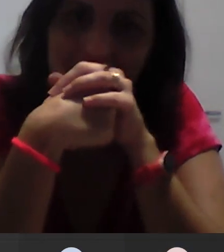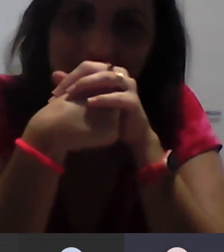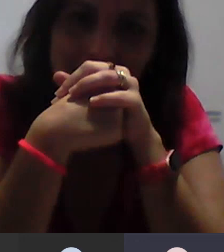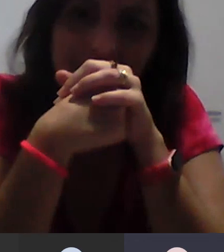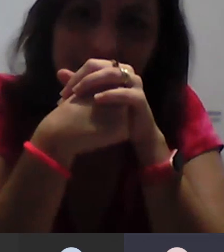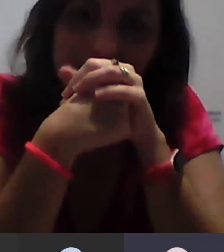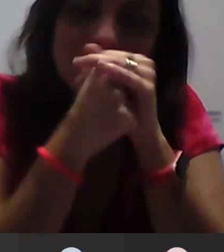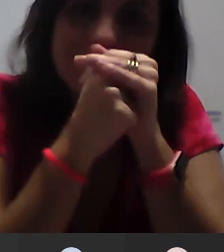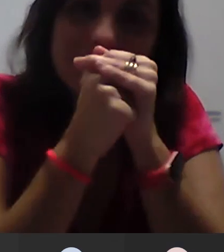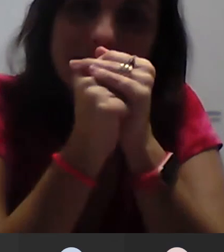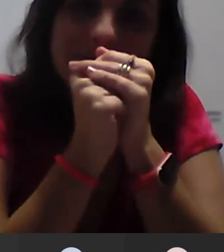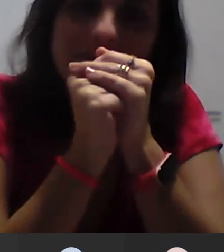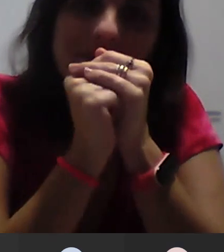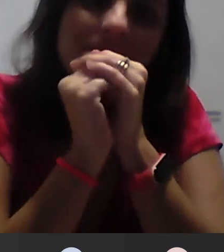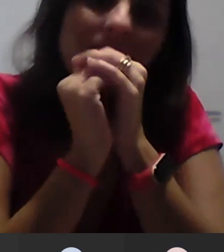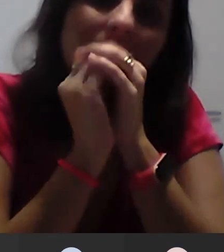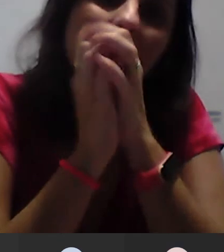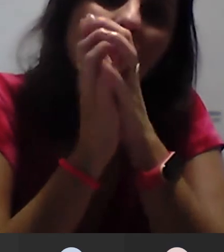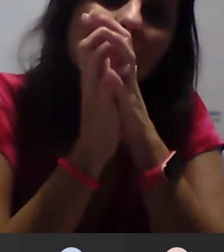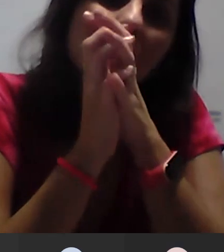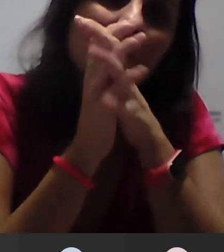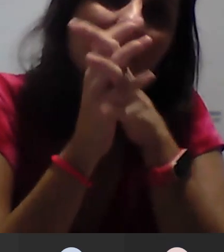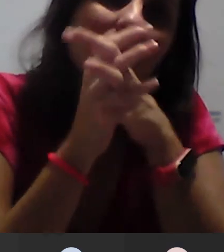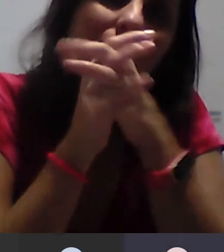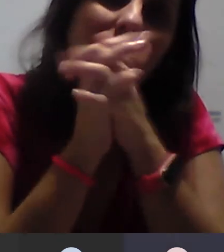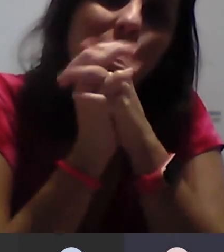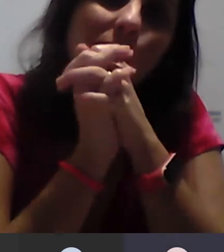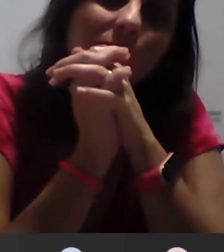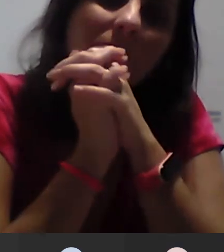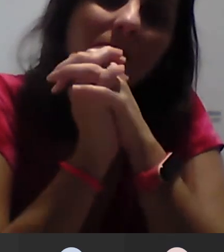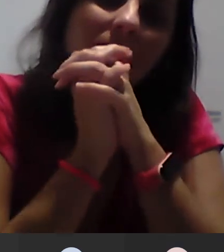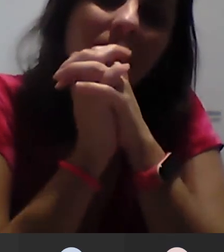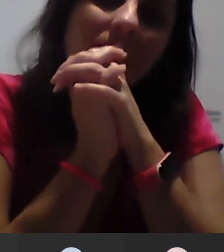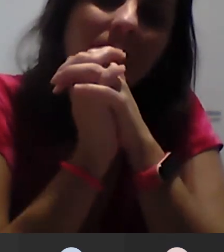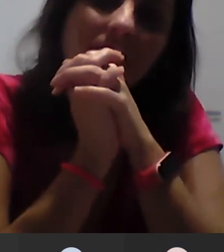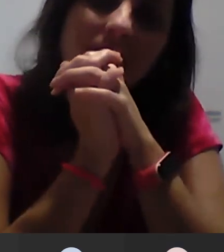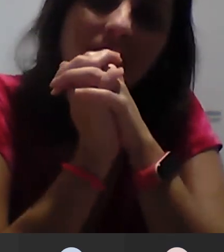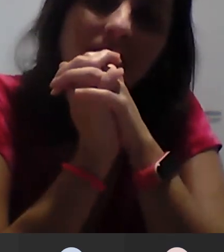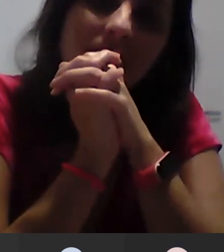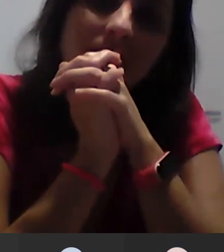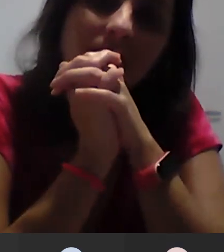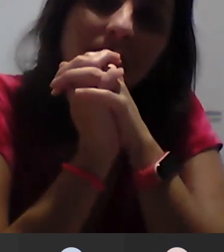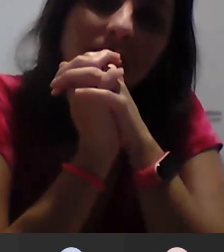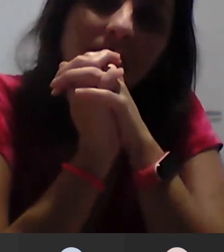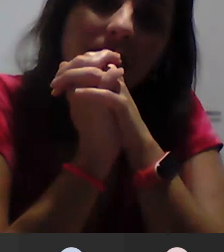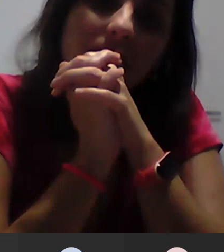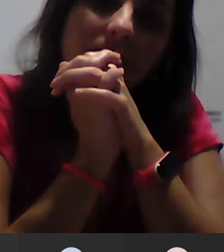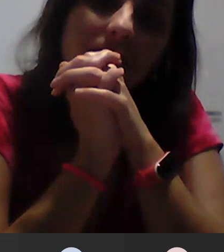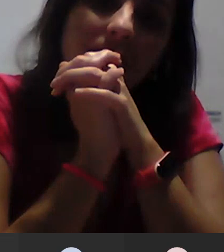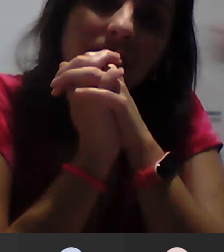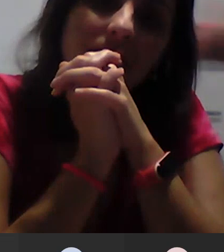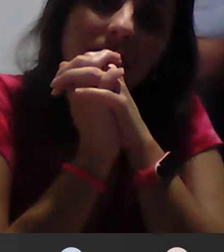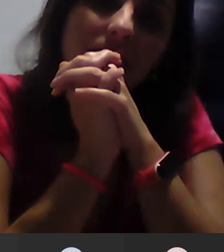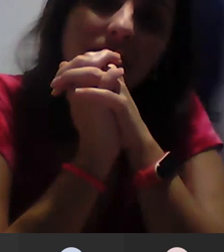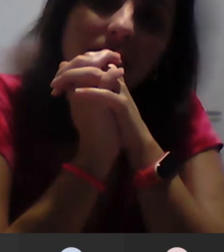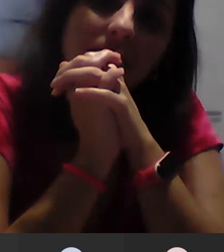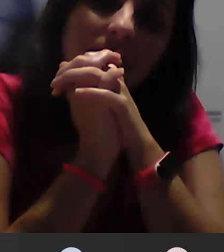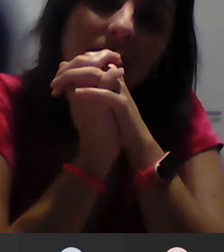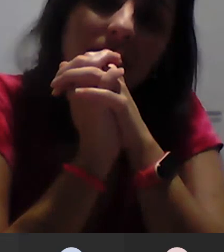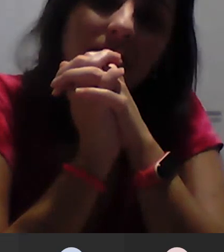né? Então, assim, nós teremos um ambiente só, né, específico para nós. Então, assim, com certeza vai ser um ambiente de